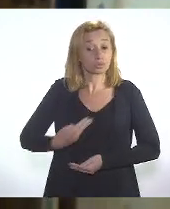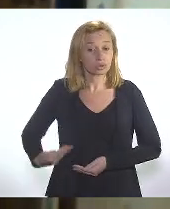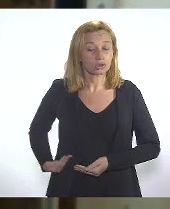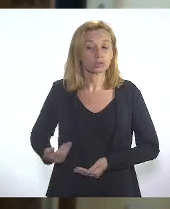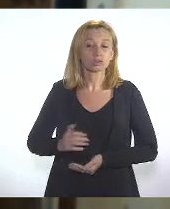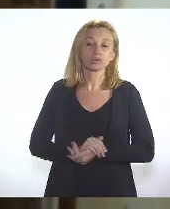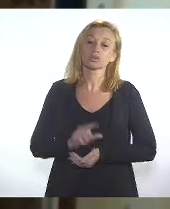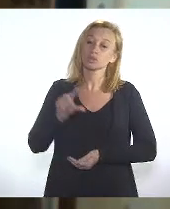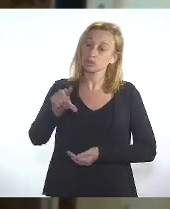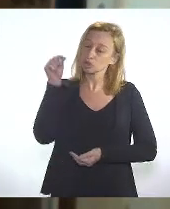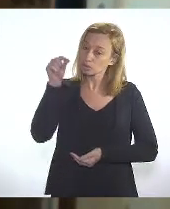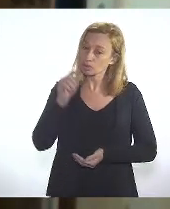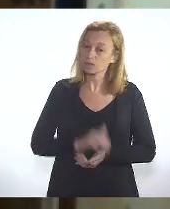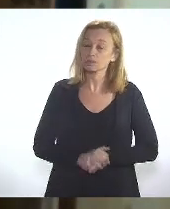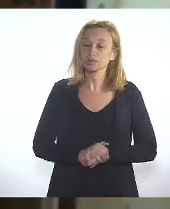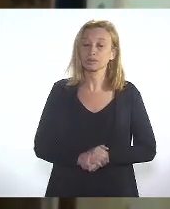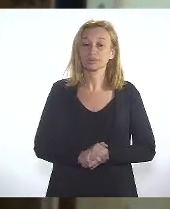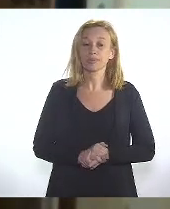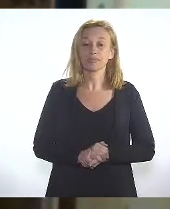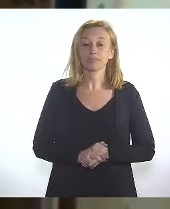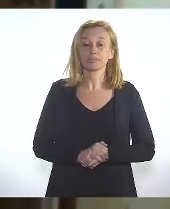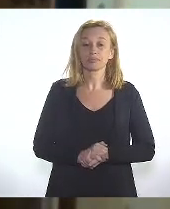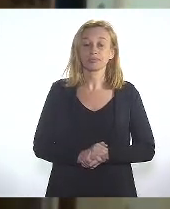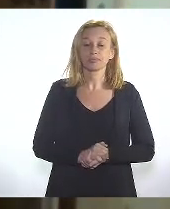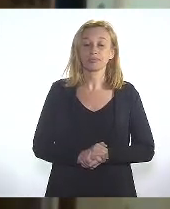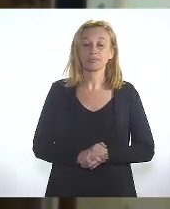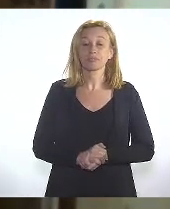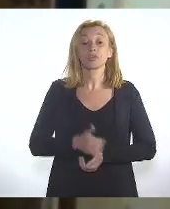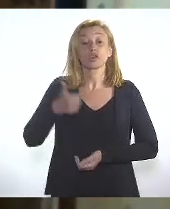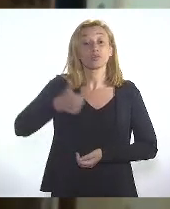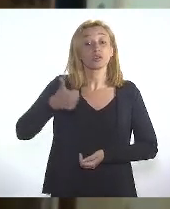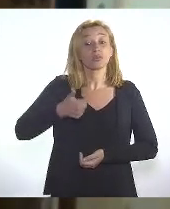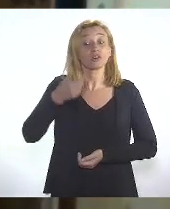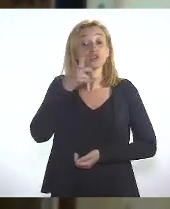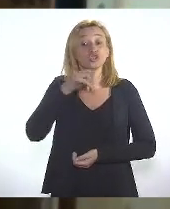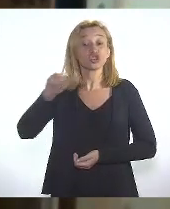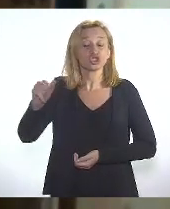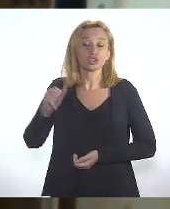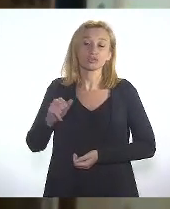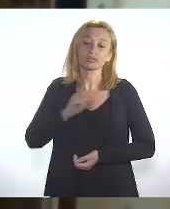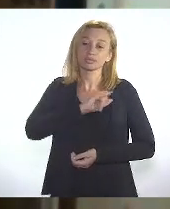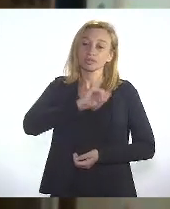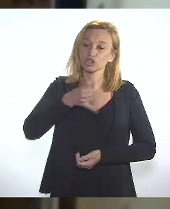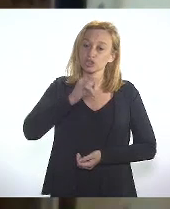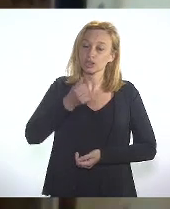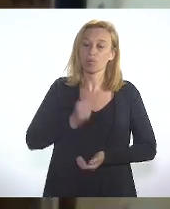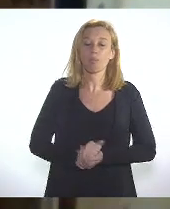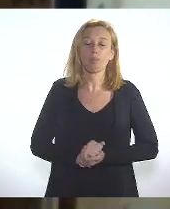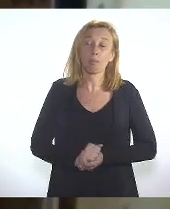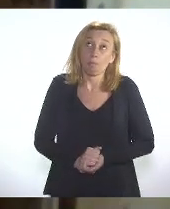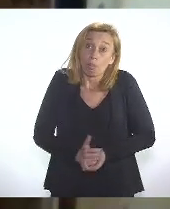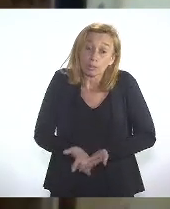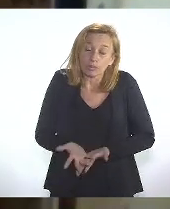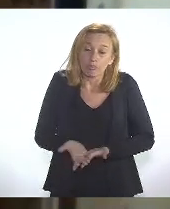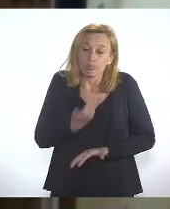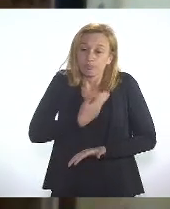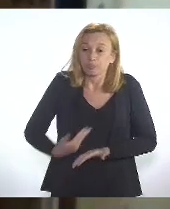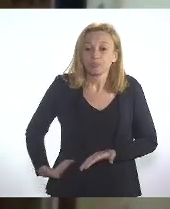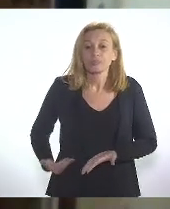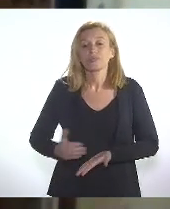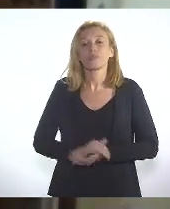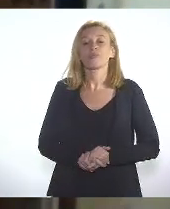governador escolher. Essa escolha se dará nos primeiros dias de janeiro. E o